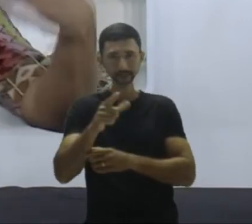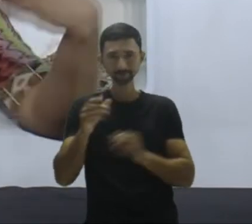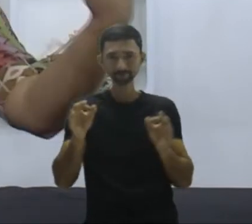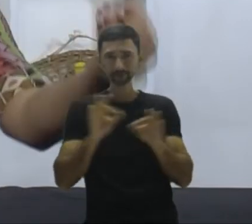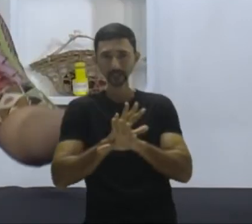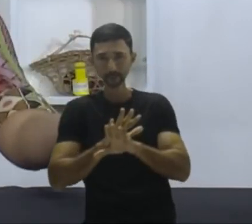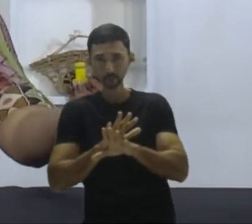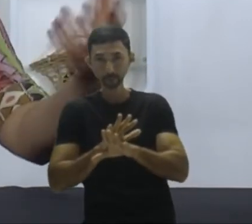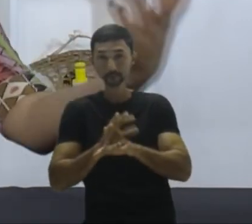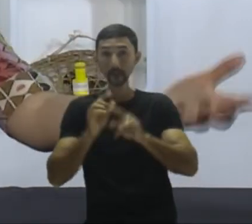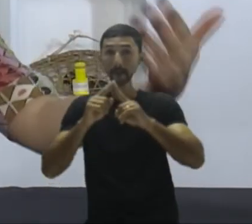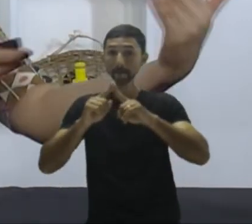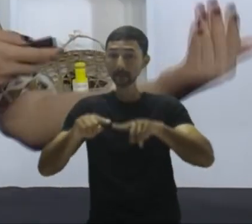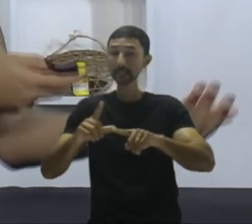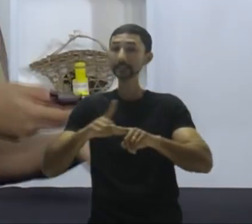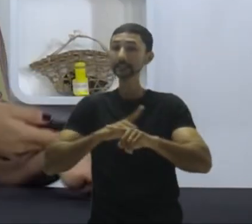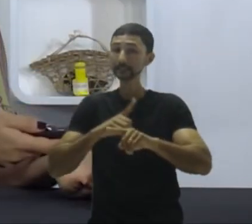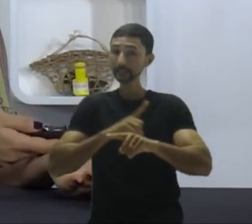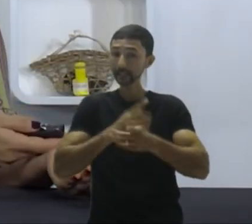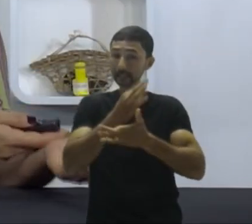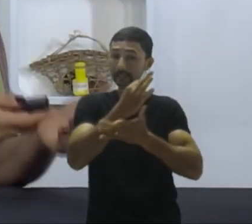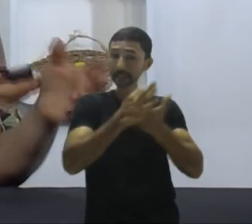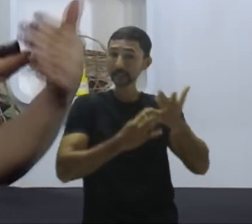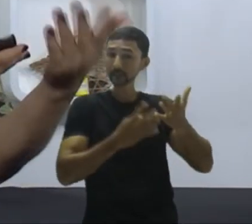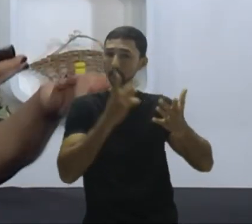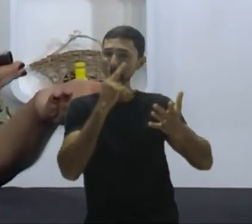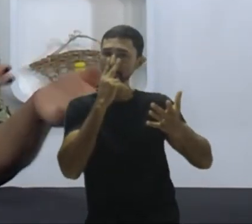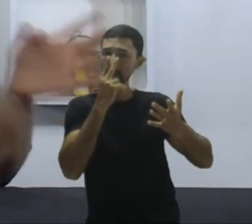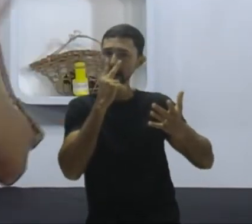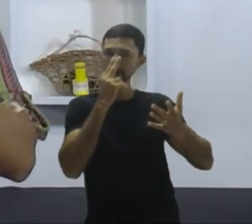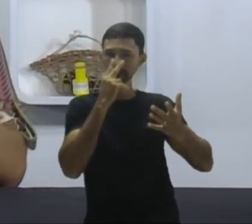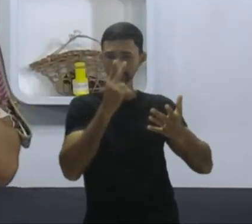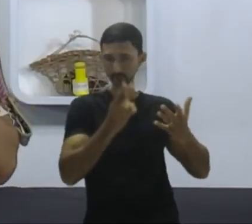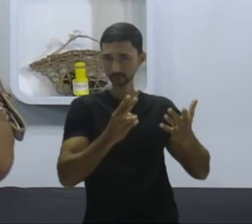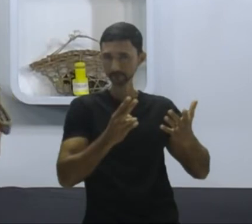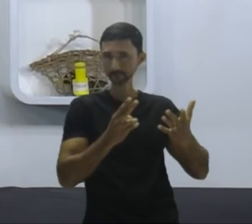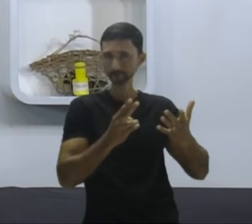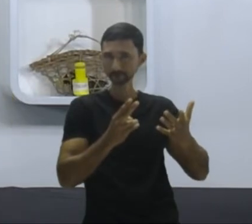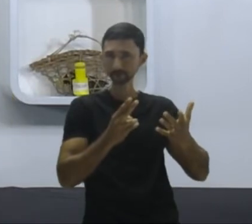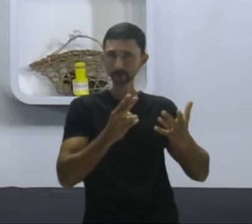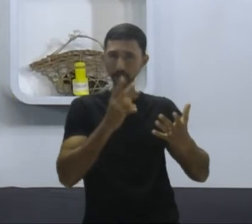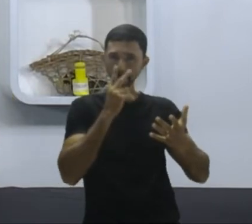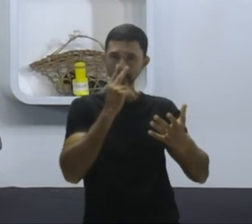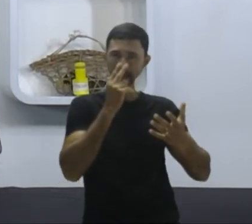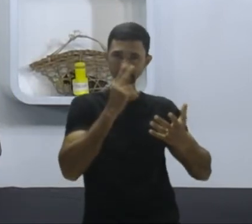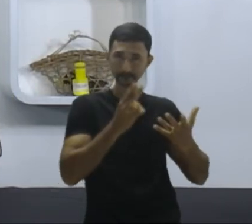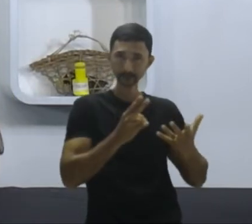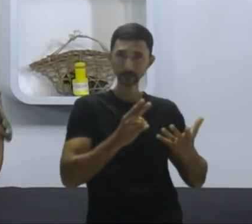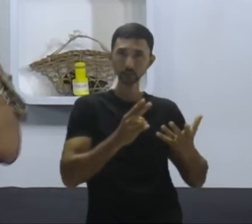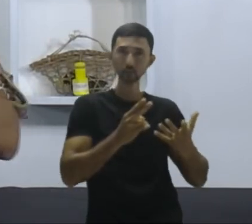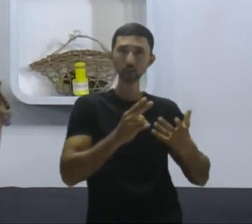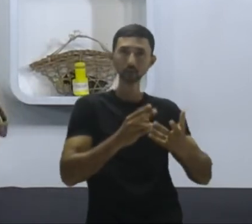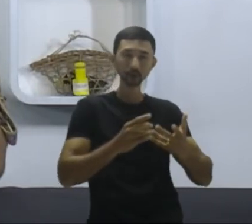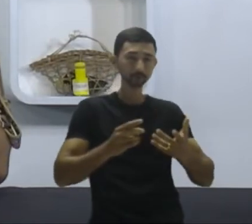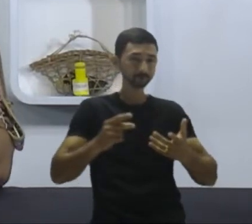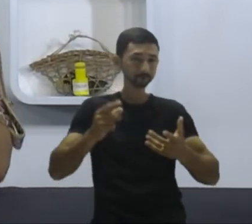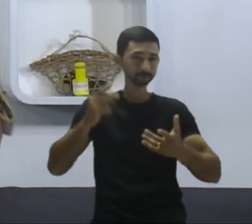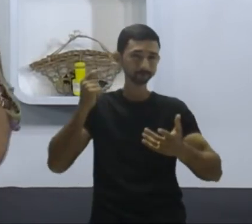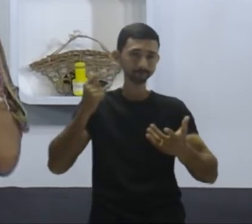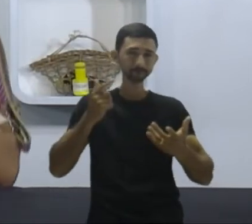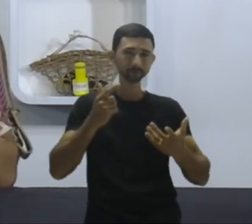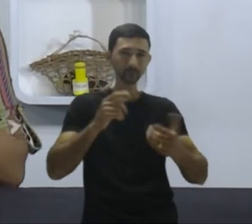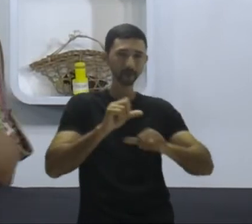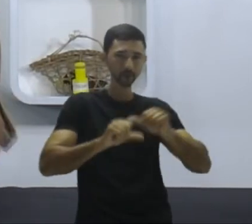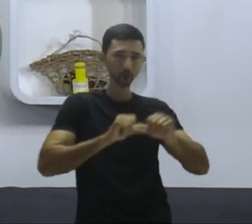muito semelhantes aos textos épicos, mas não são textos épicos em si.